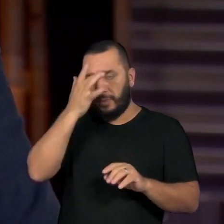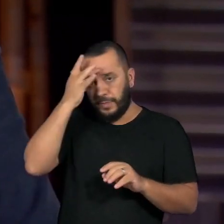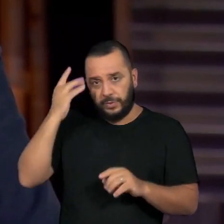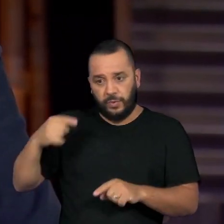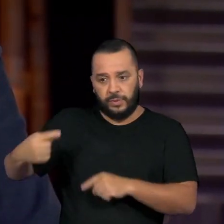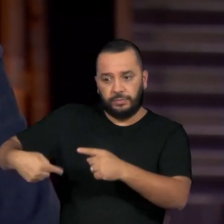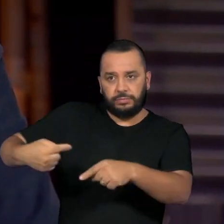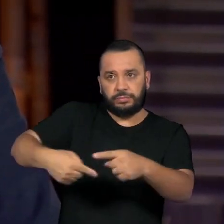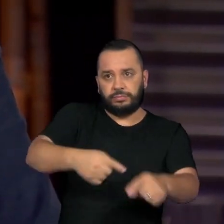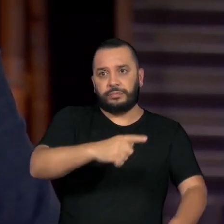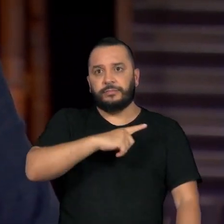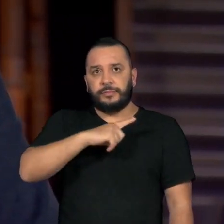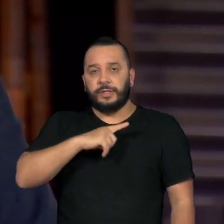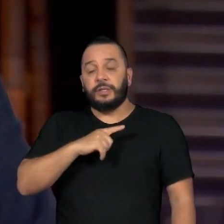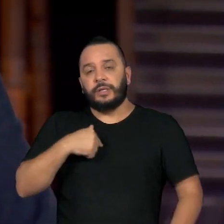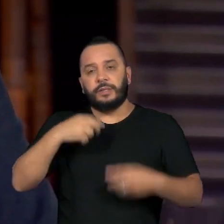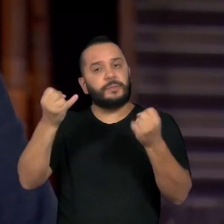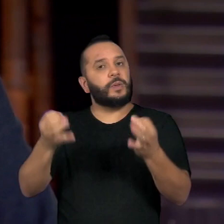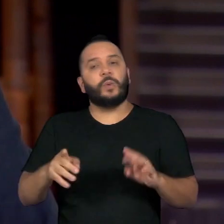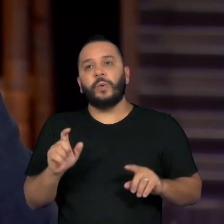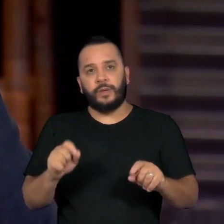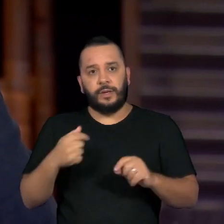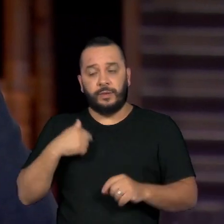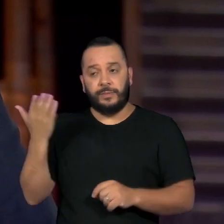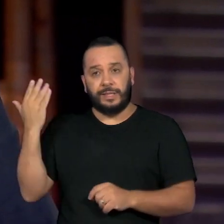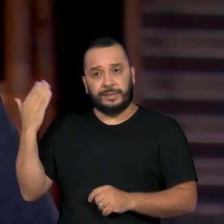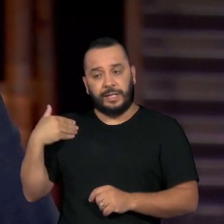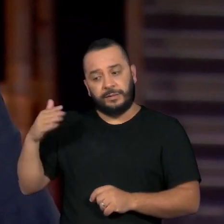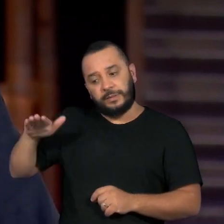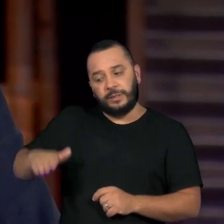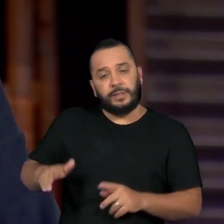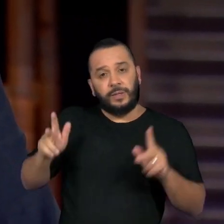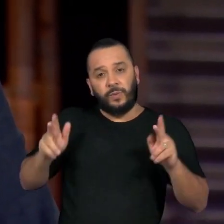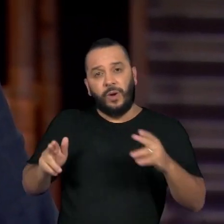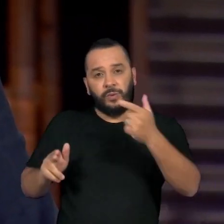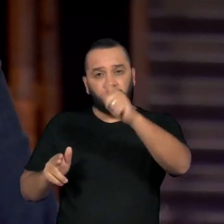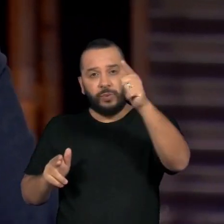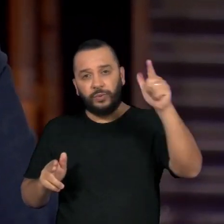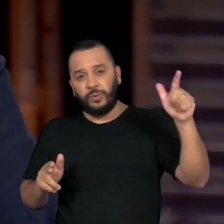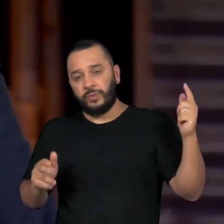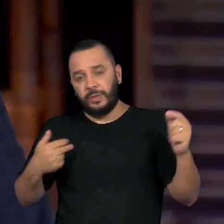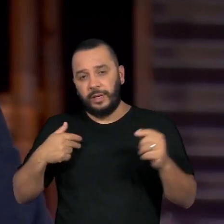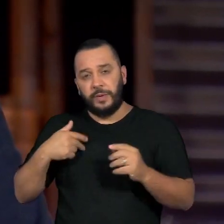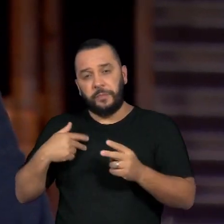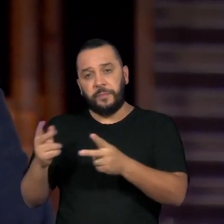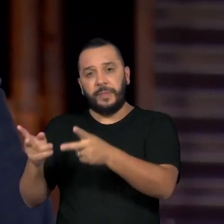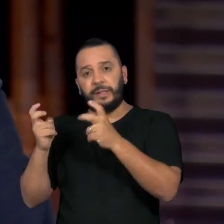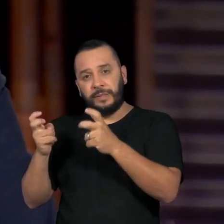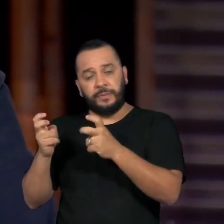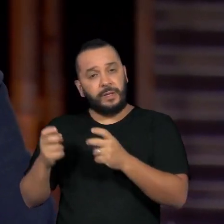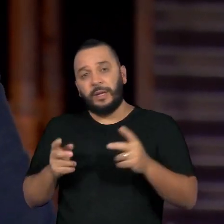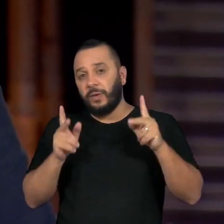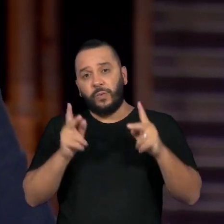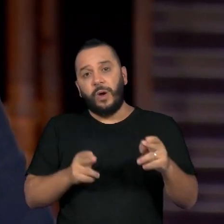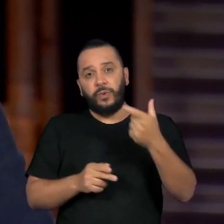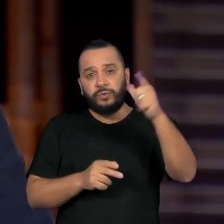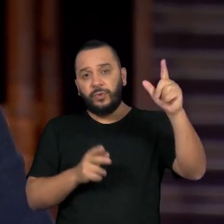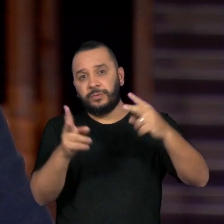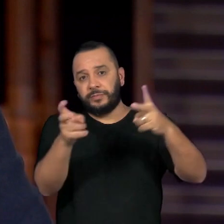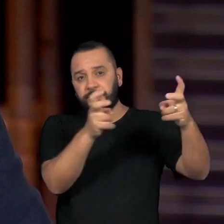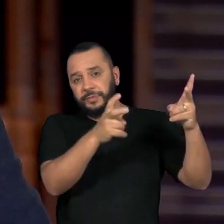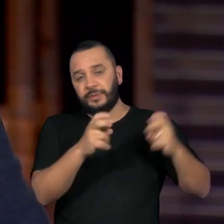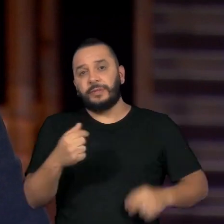seguinte: não fui na infância como os outros e nunca vi como os outros viam. Tudo que